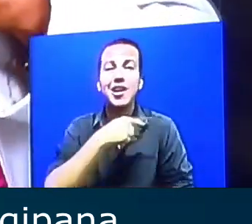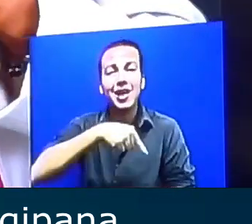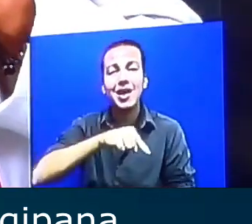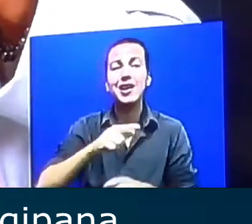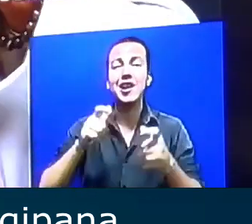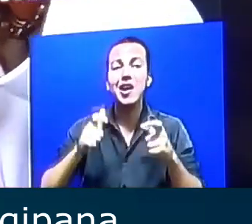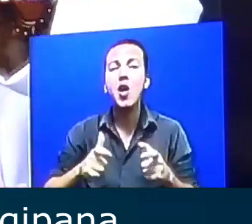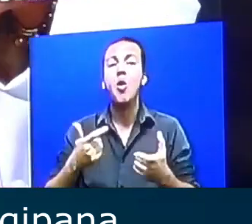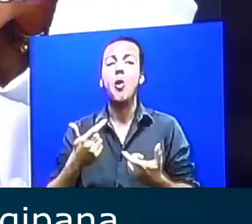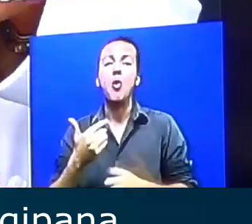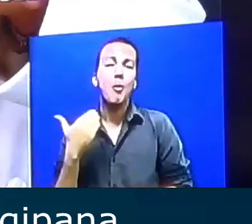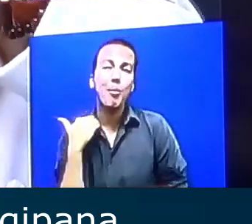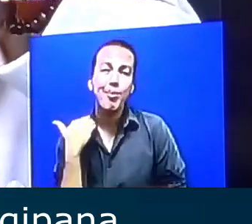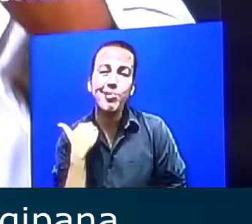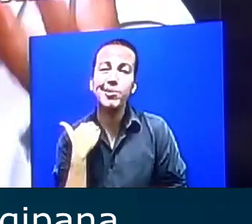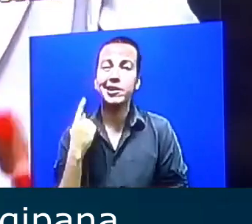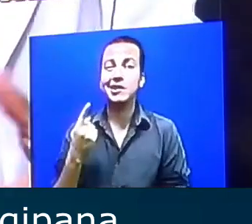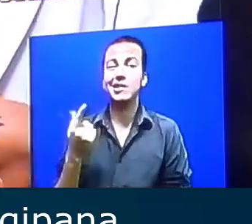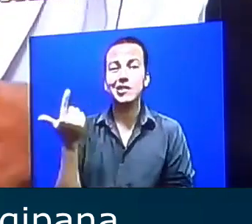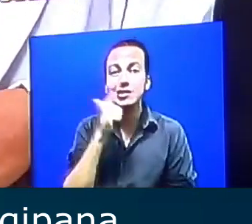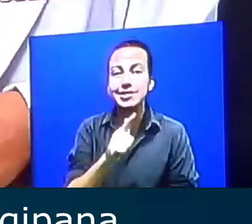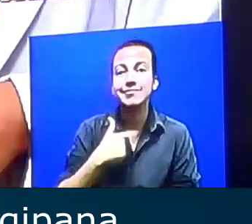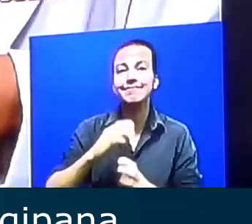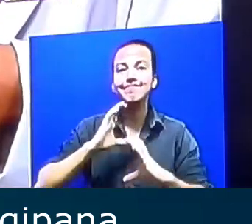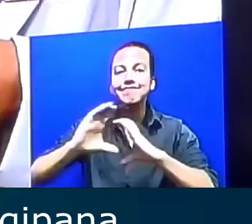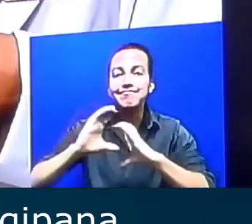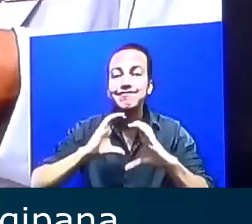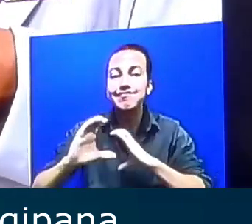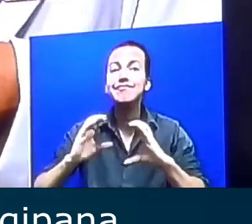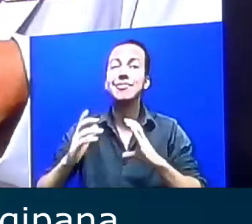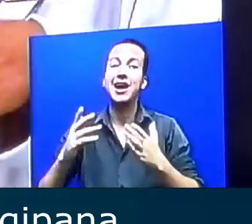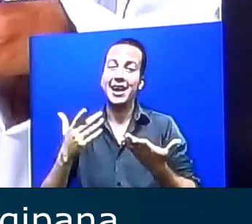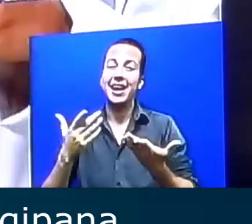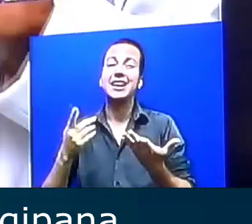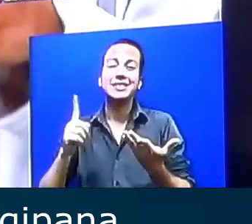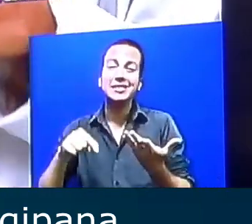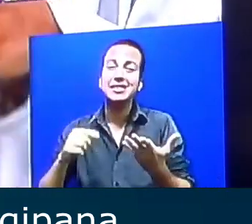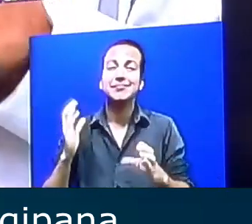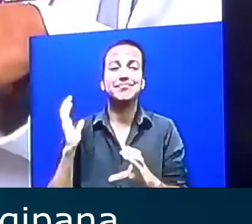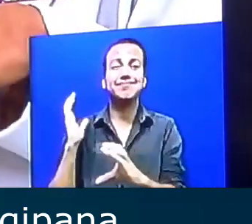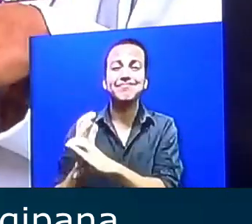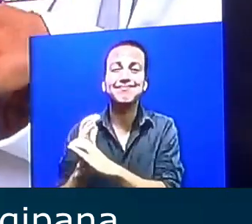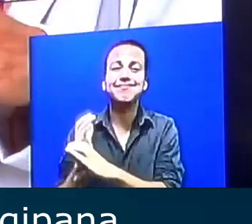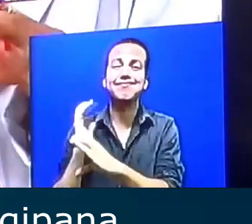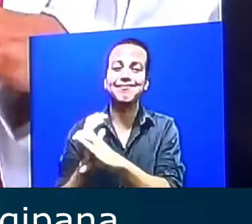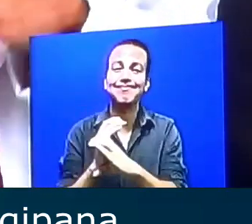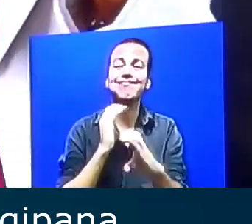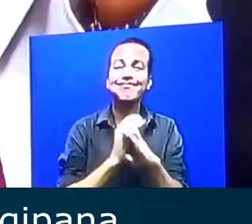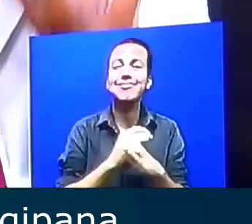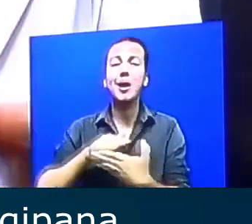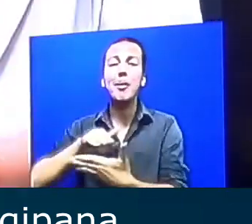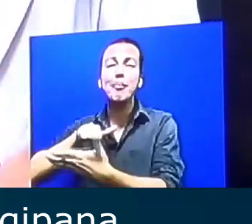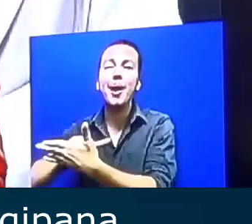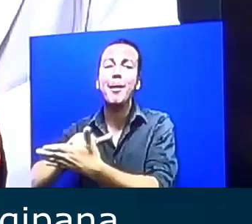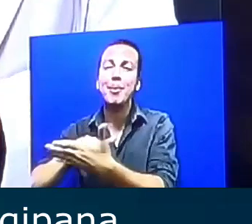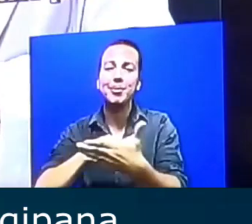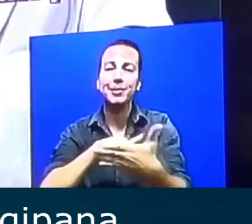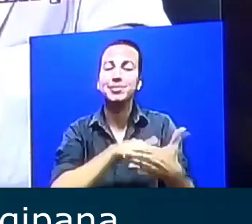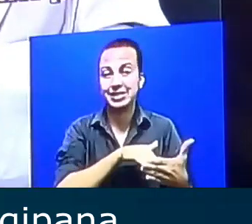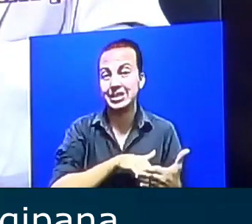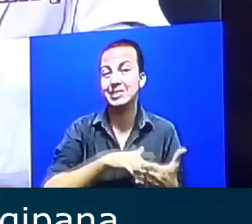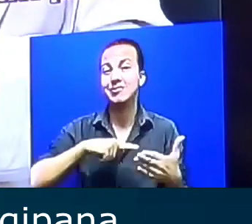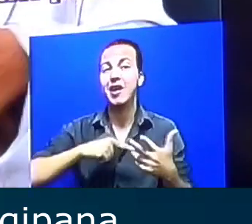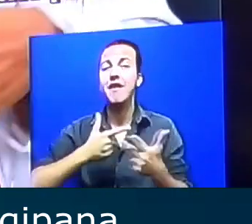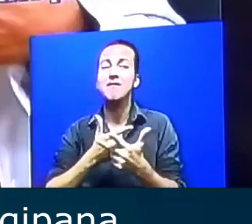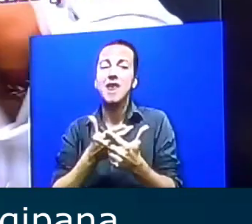conseguir ter uma comunicação de resolver a situação na conta deles, né? Então, existe esse bloqueio muito grande em todo o contexto, né?